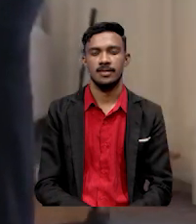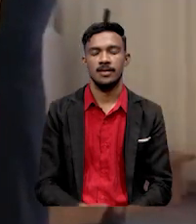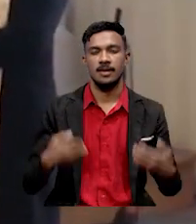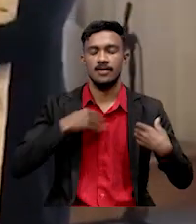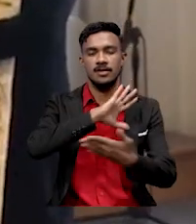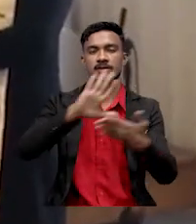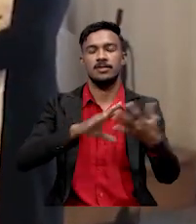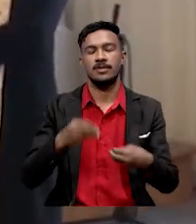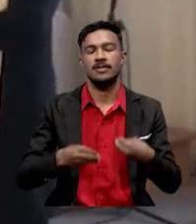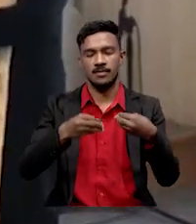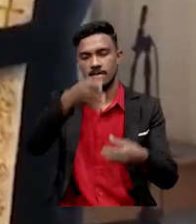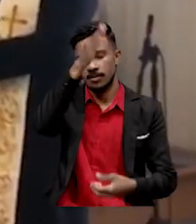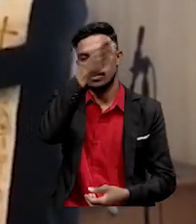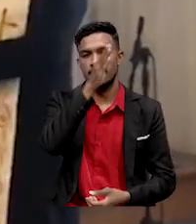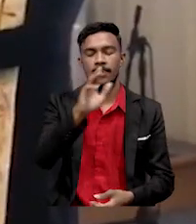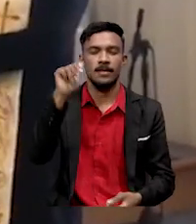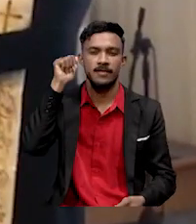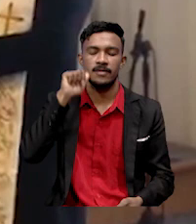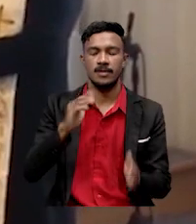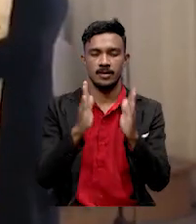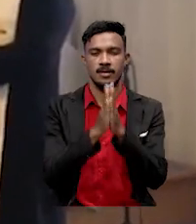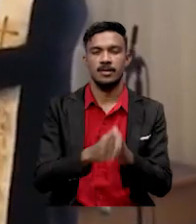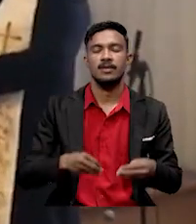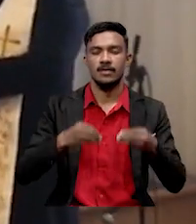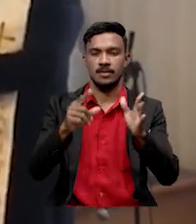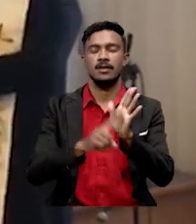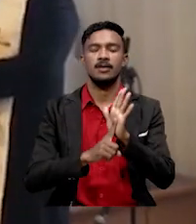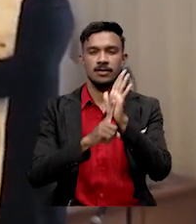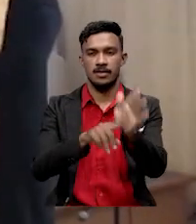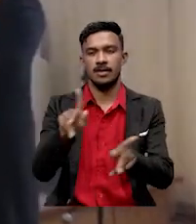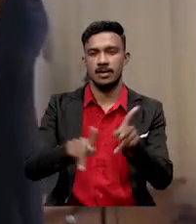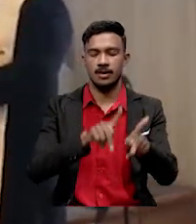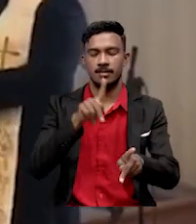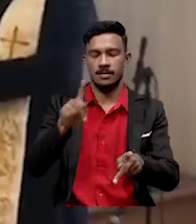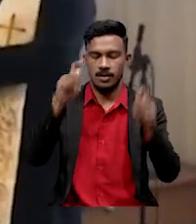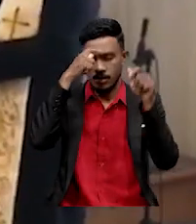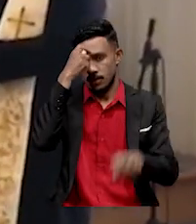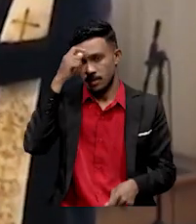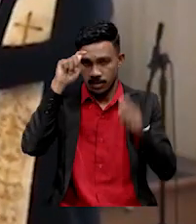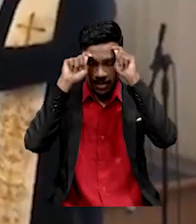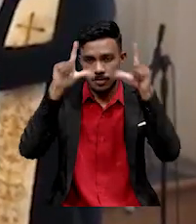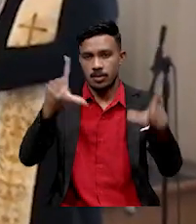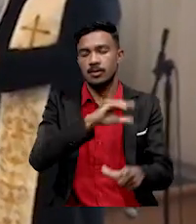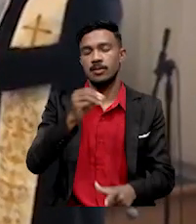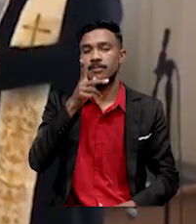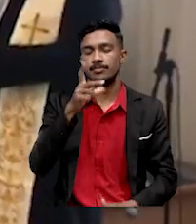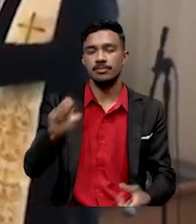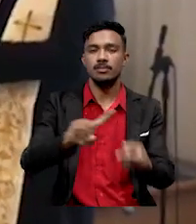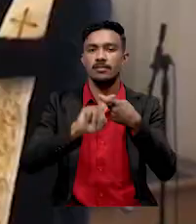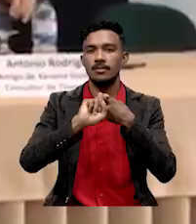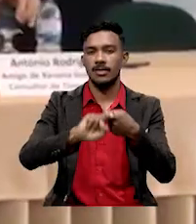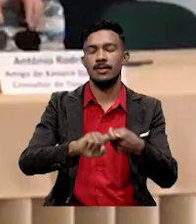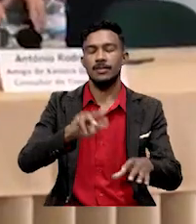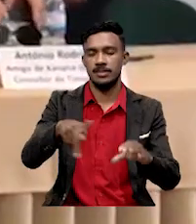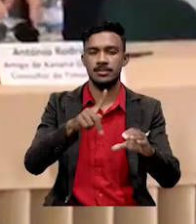cerimônia entrega a estátua Inan Virgem Nossa Senhora, né? Hatudu Katak, povo Timor ou portuguesa, Metin Lutan. Marca presença e a cerimônia,